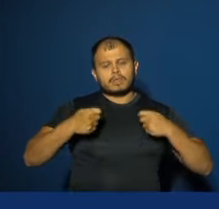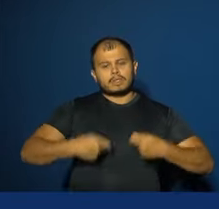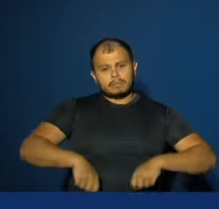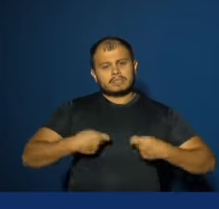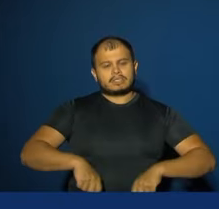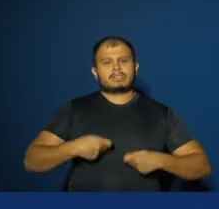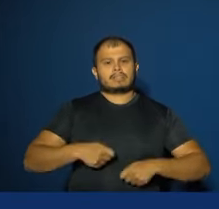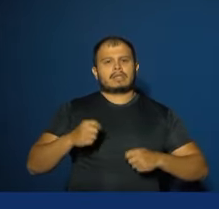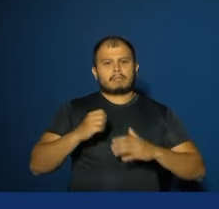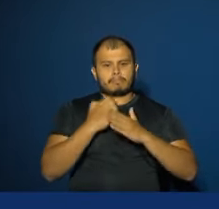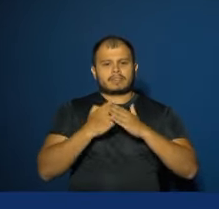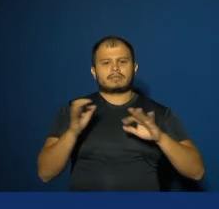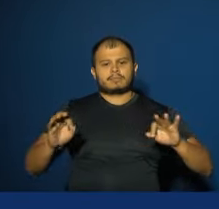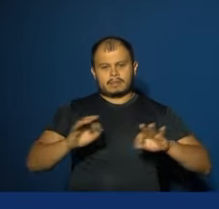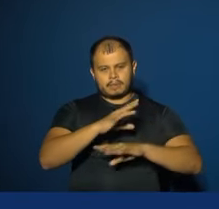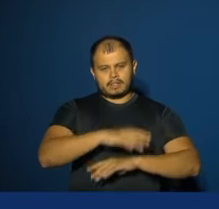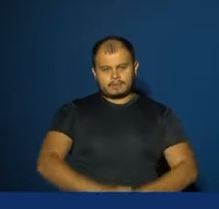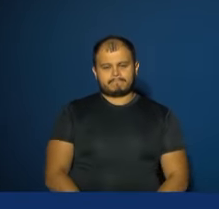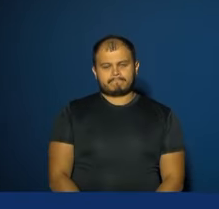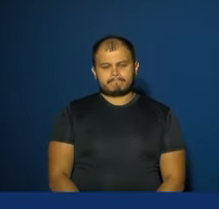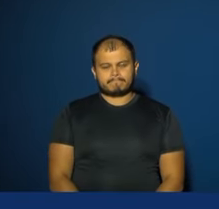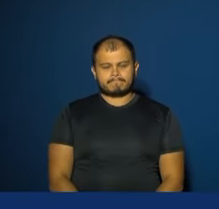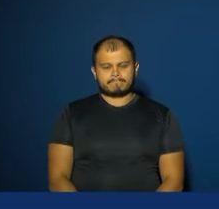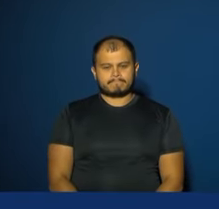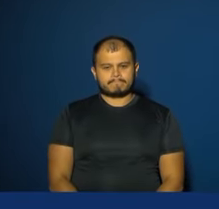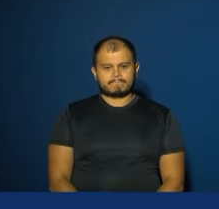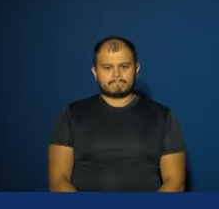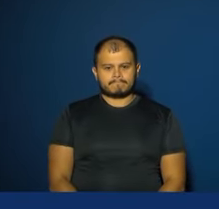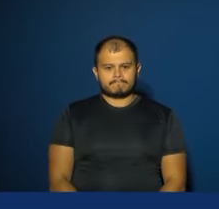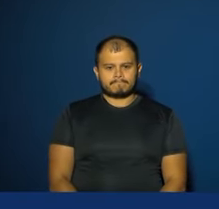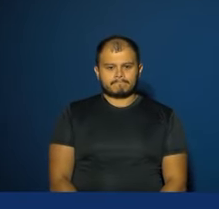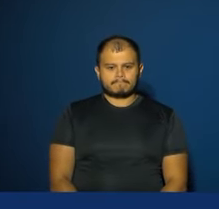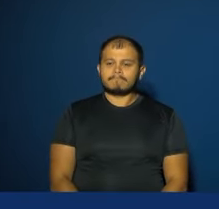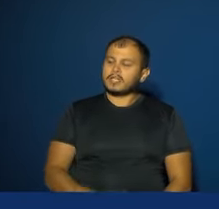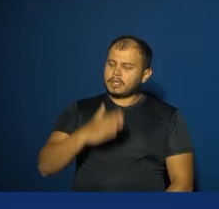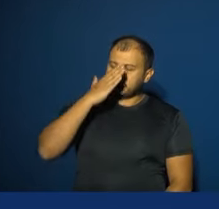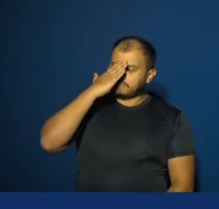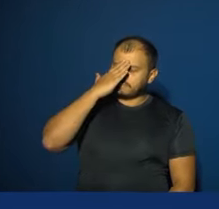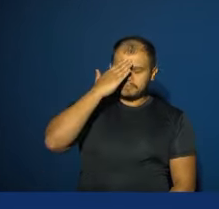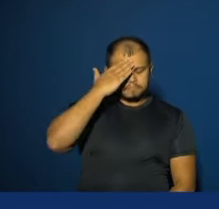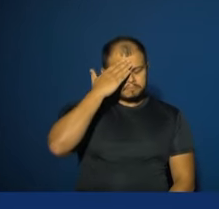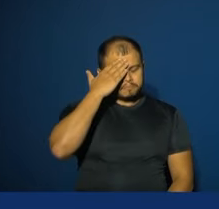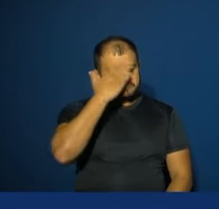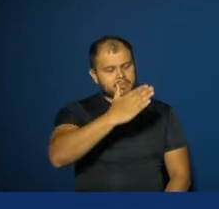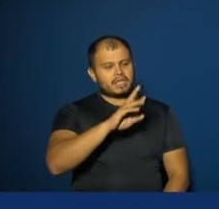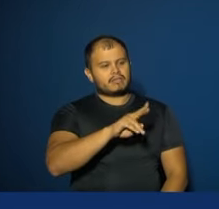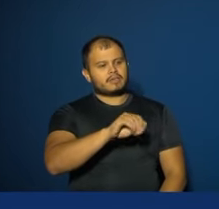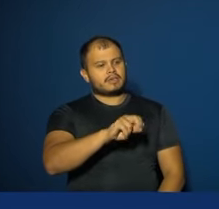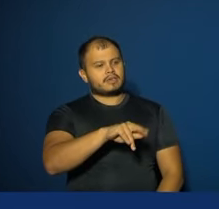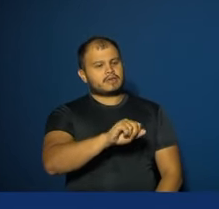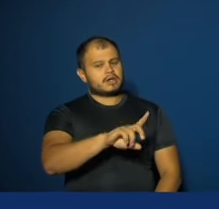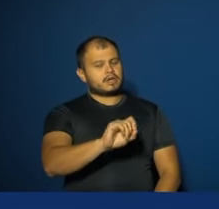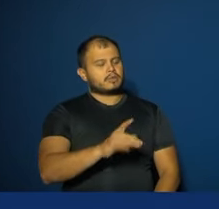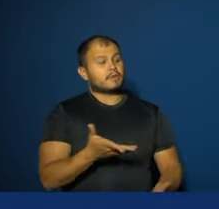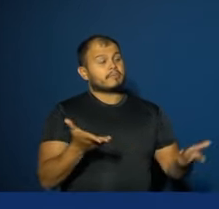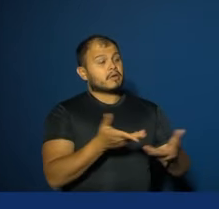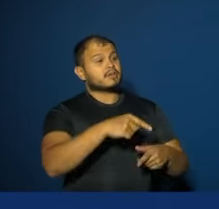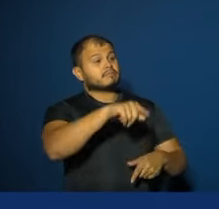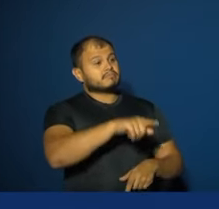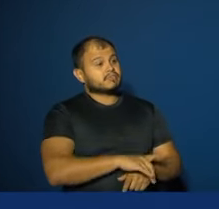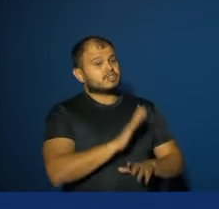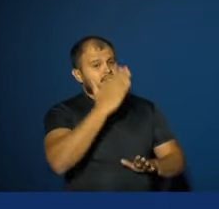preparadas. Muito obrigado, Ricardo. E passando a palavra para Augusto, a Equatorial, como todo mundo sabe,